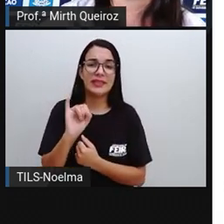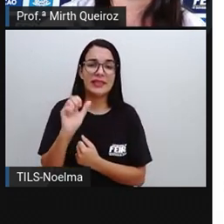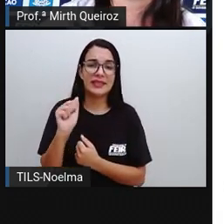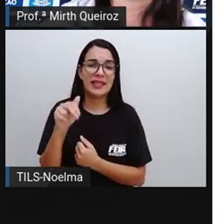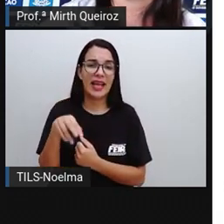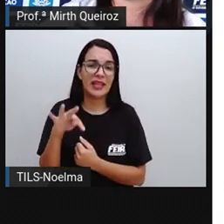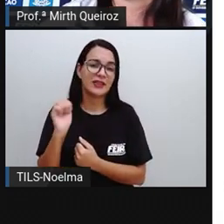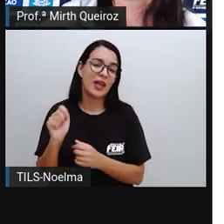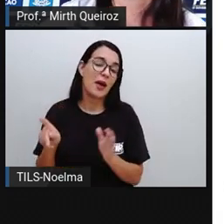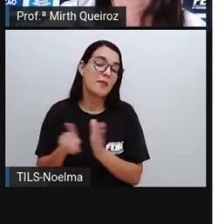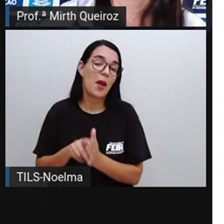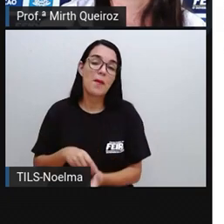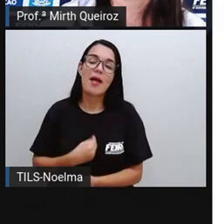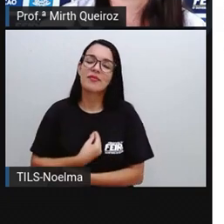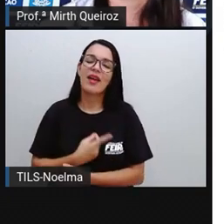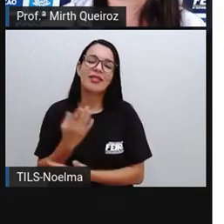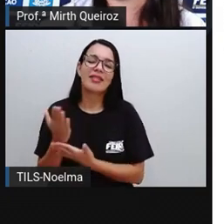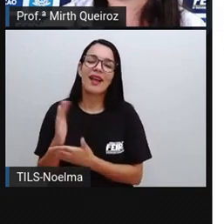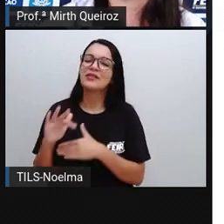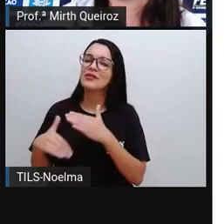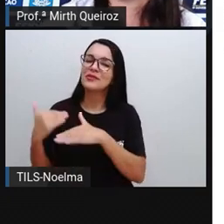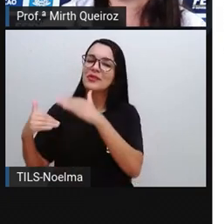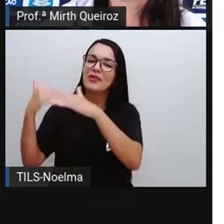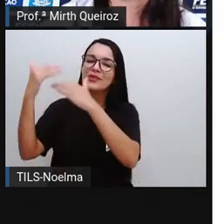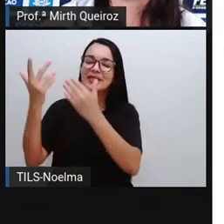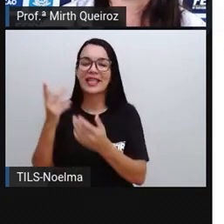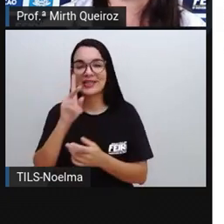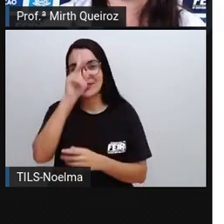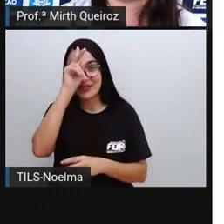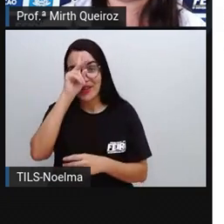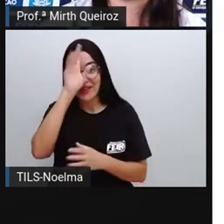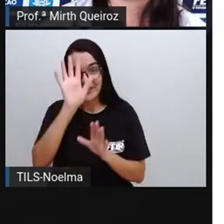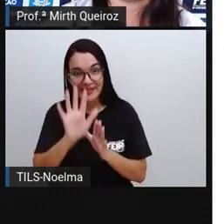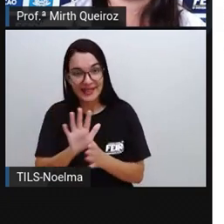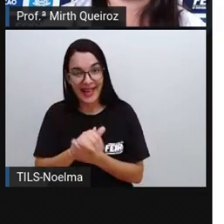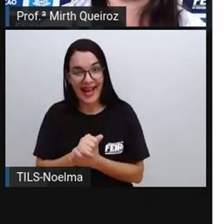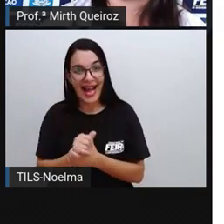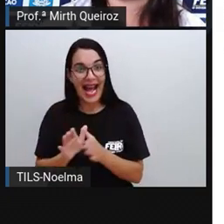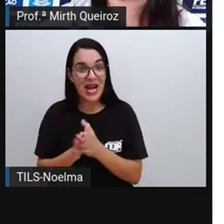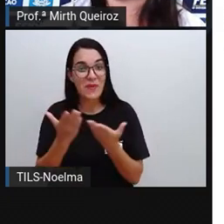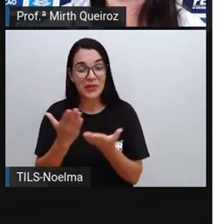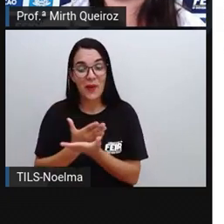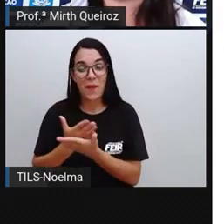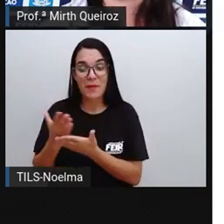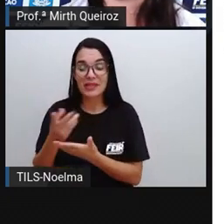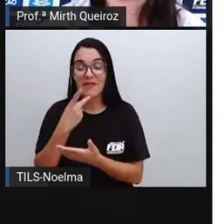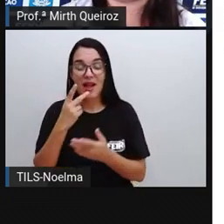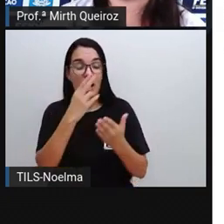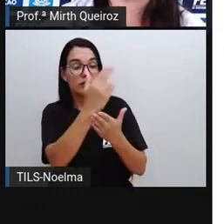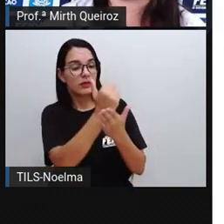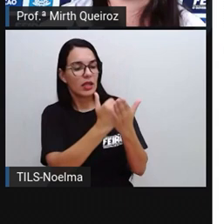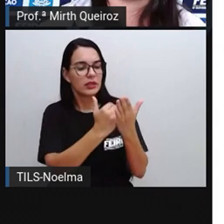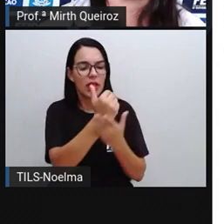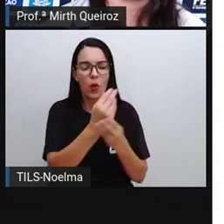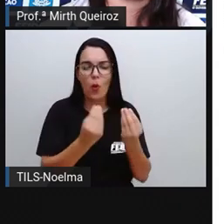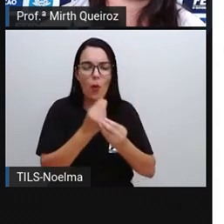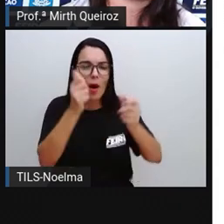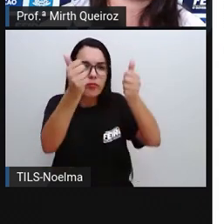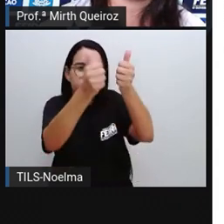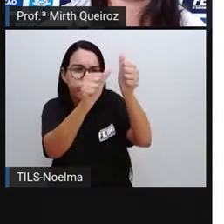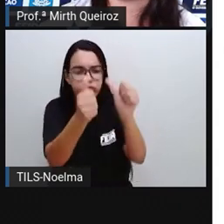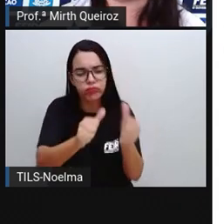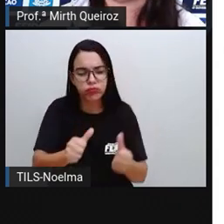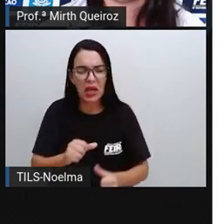própria vida dele ali no desenvolver da história. Inclusive, quando começa a falar sobre os desenhos, as formas dos desenhos, que as